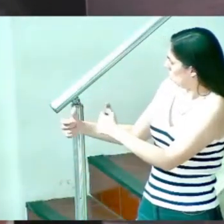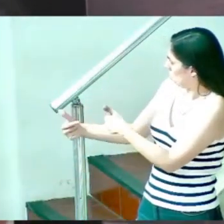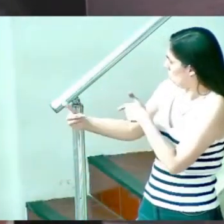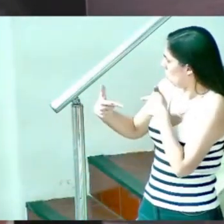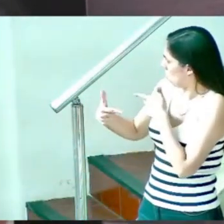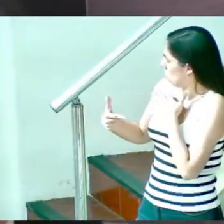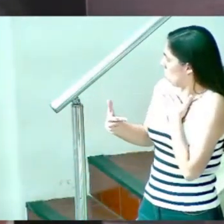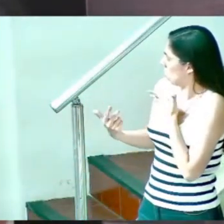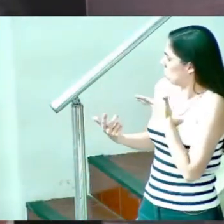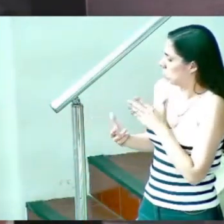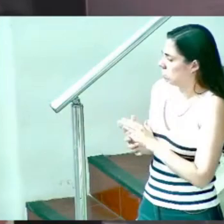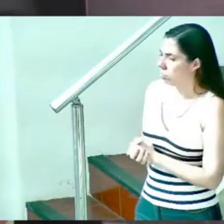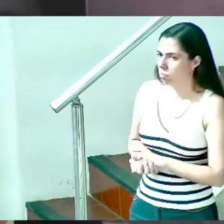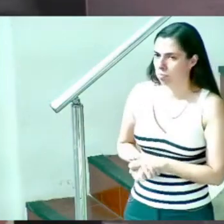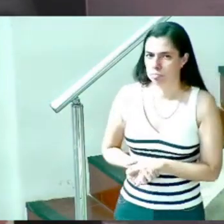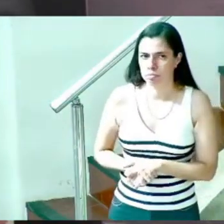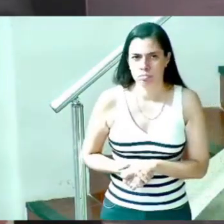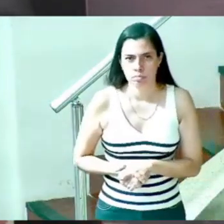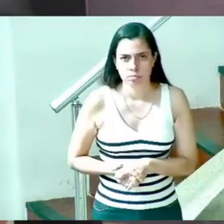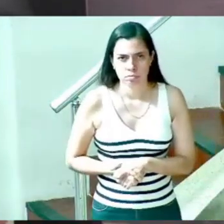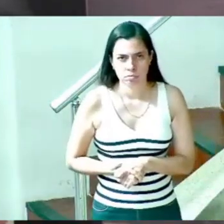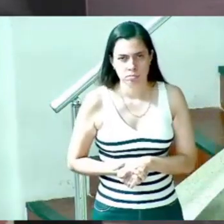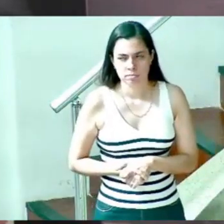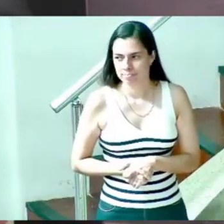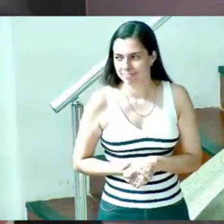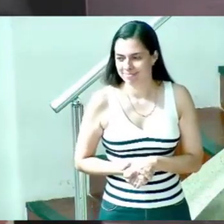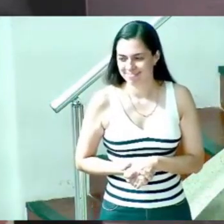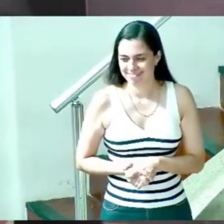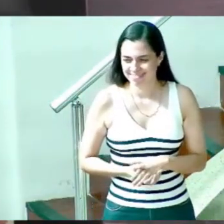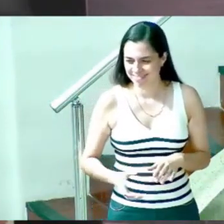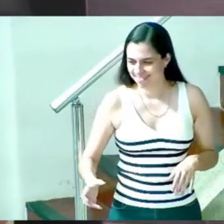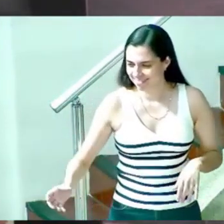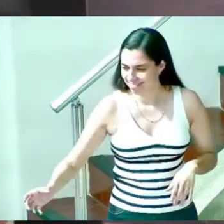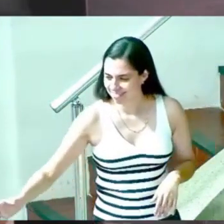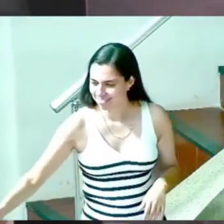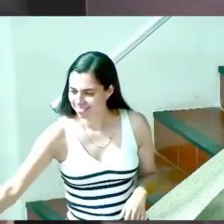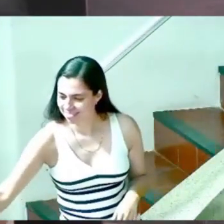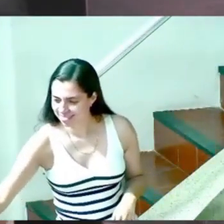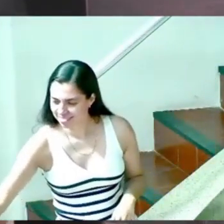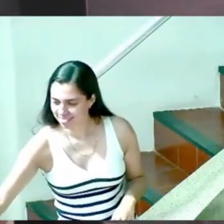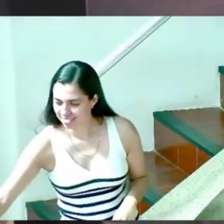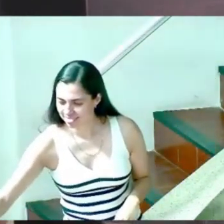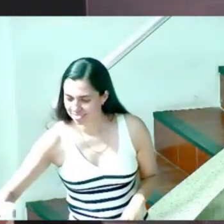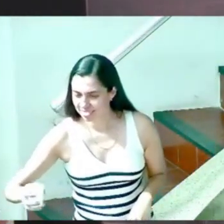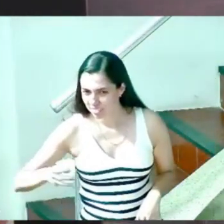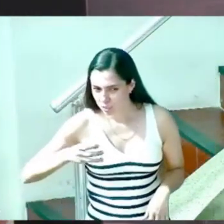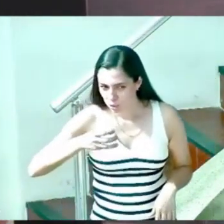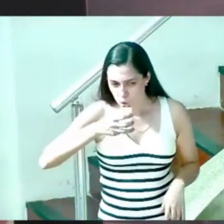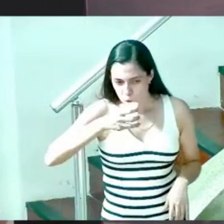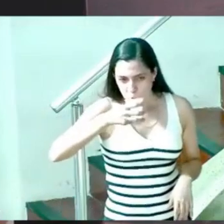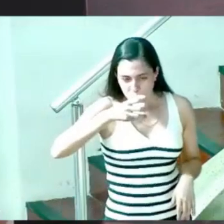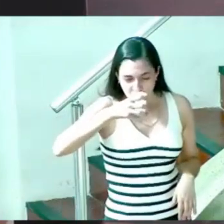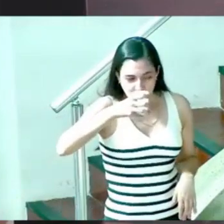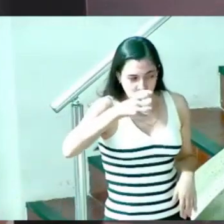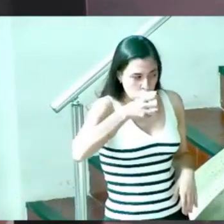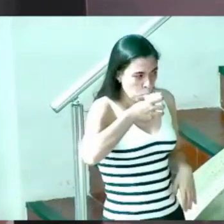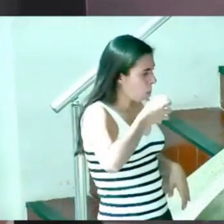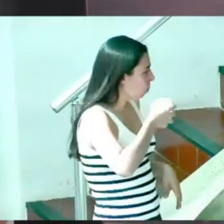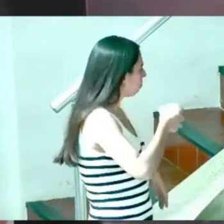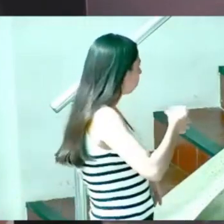bem: por que tentais ao Senhor? O verso 7 nos